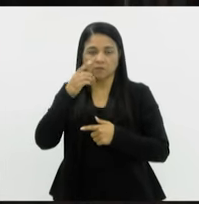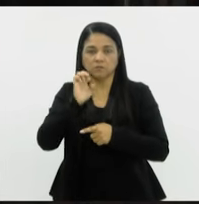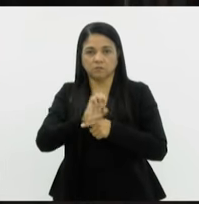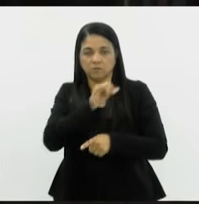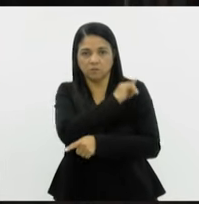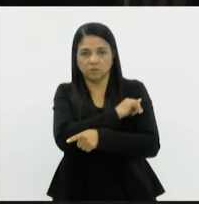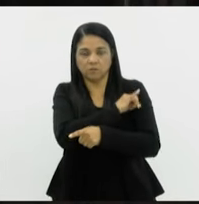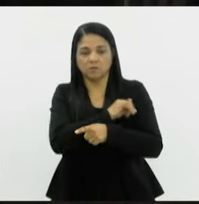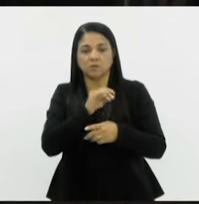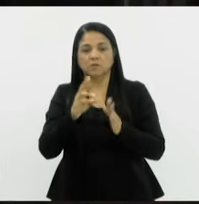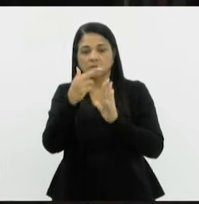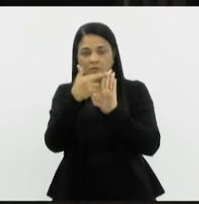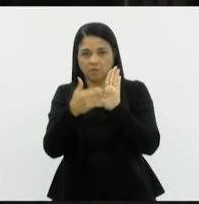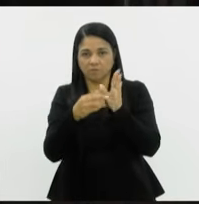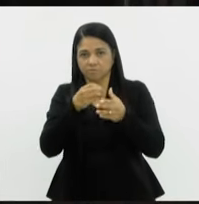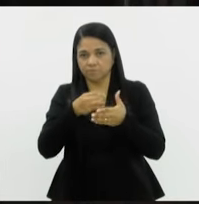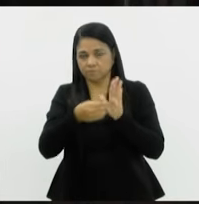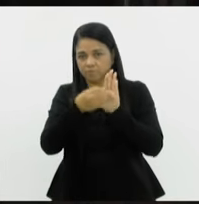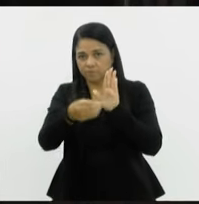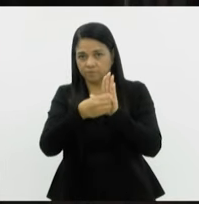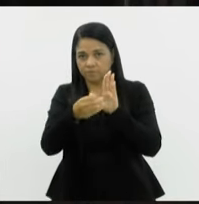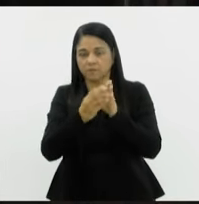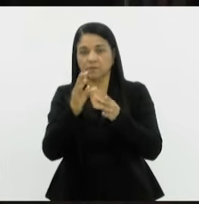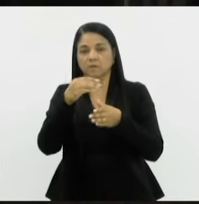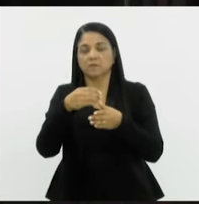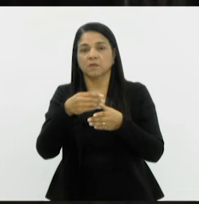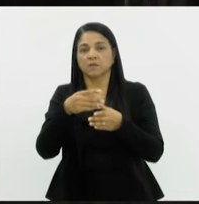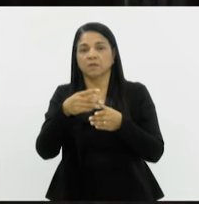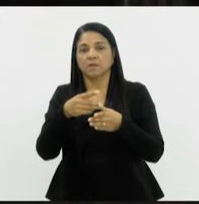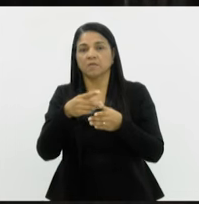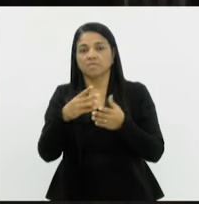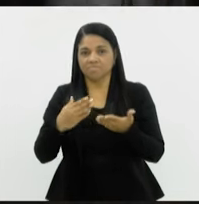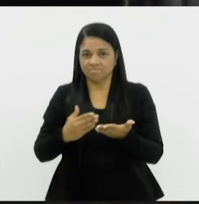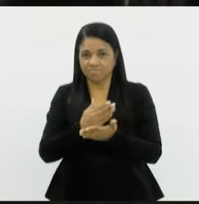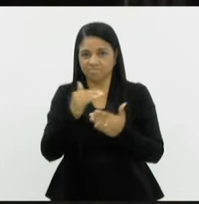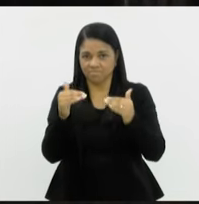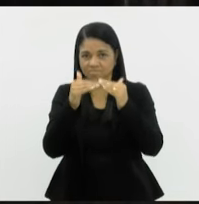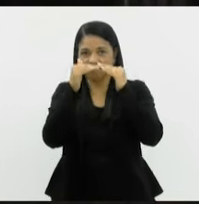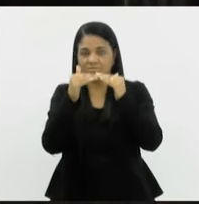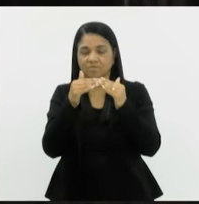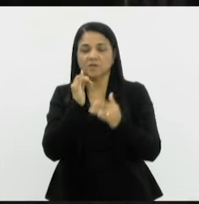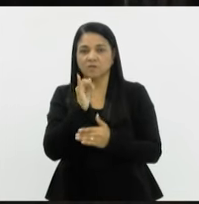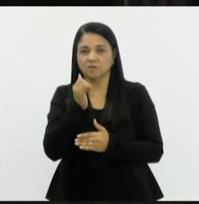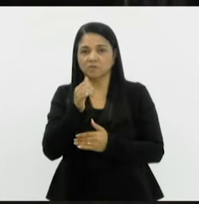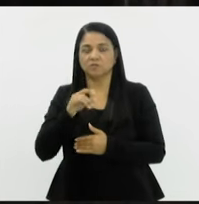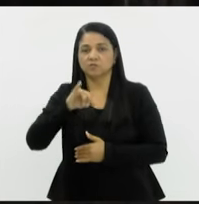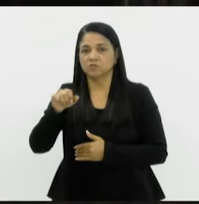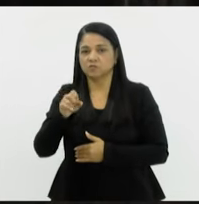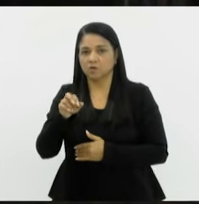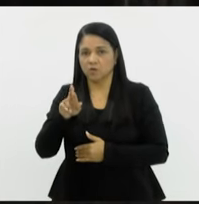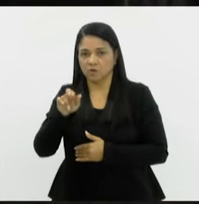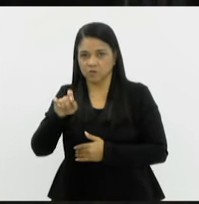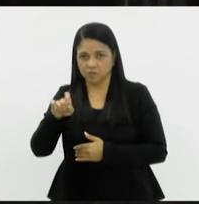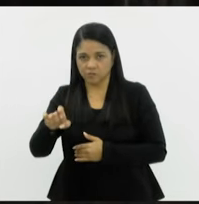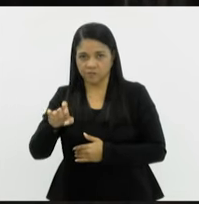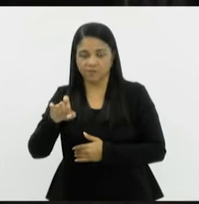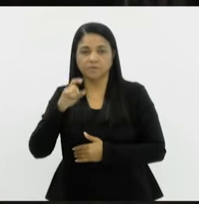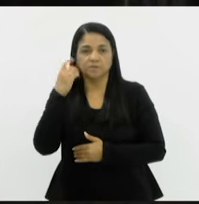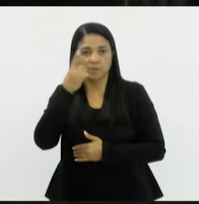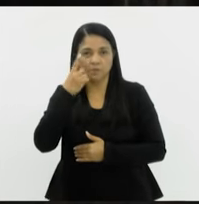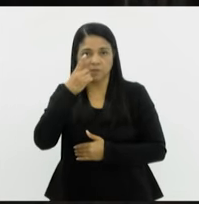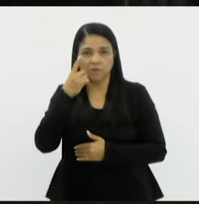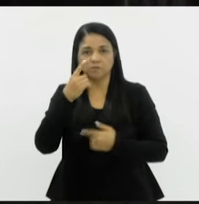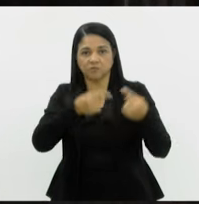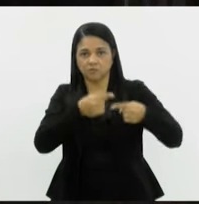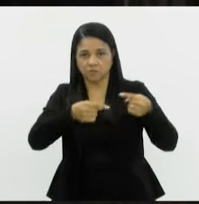comissões de normas internas, proposições externas favorável. Relator, deputado Jorge Felipe Débito. Em discussão. Não